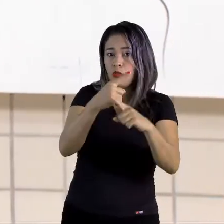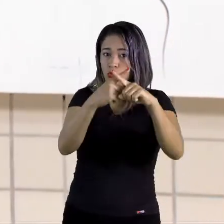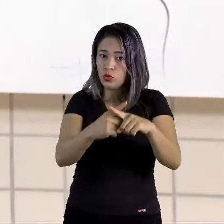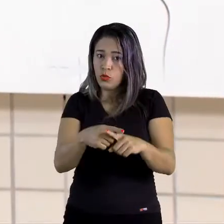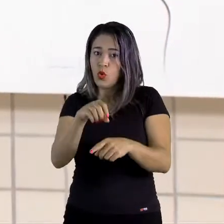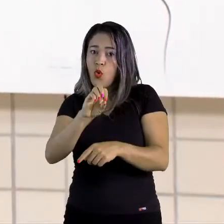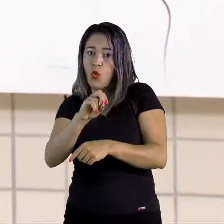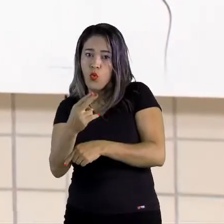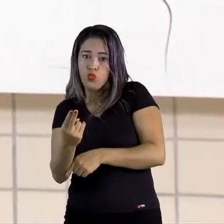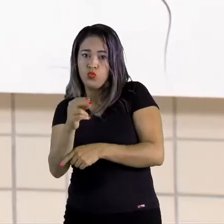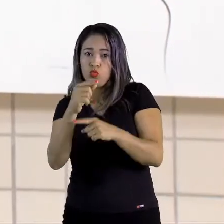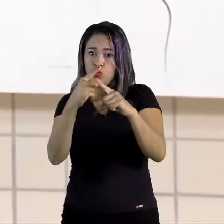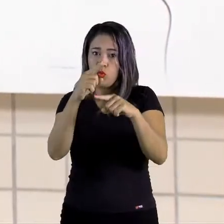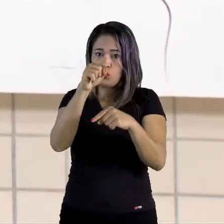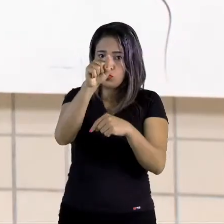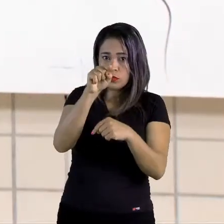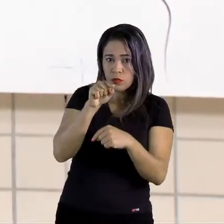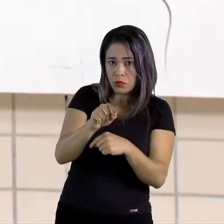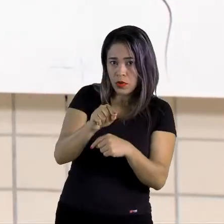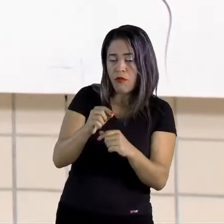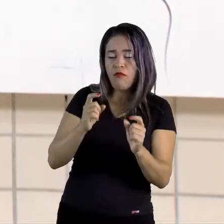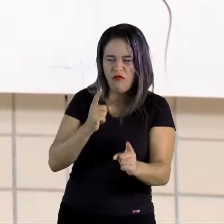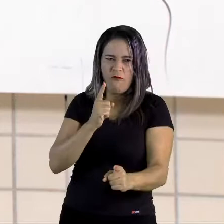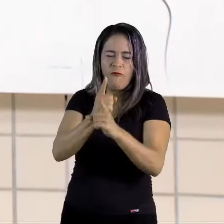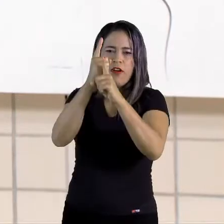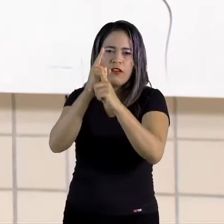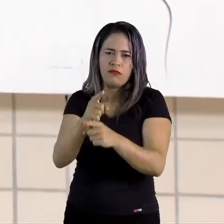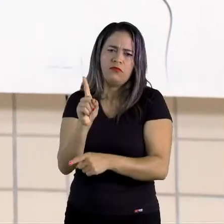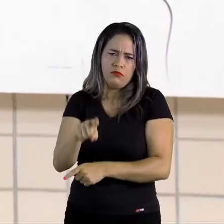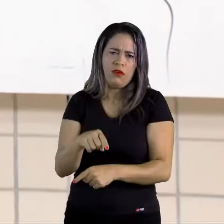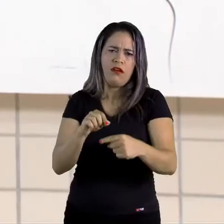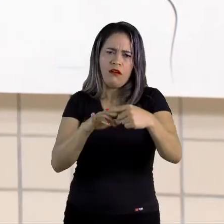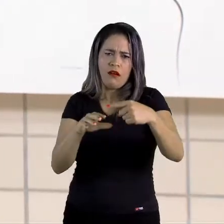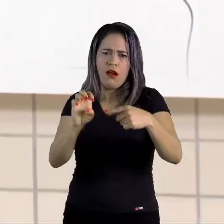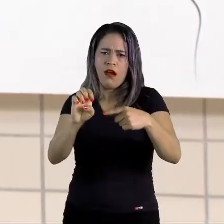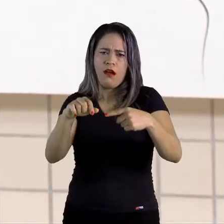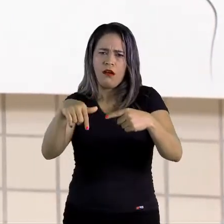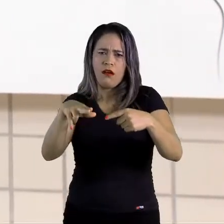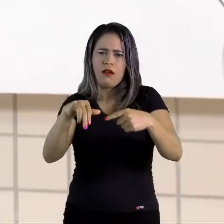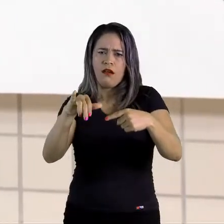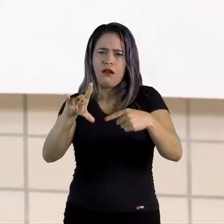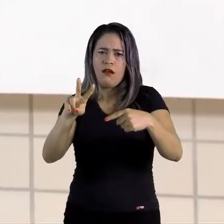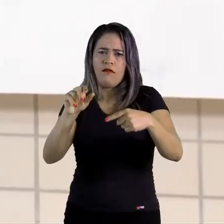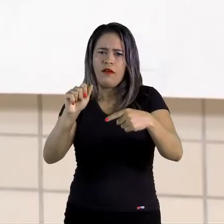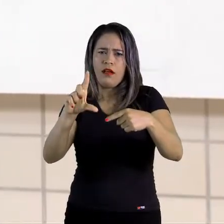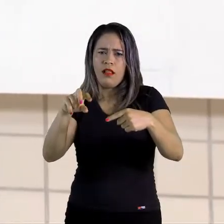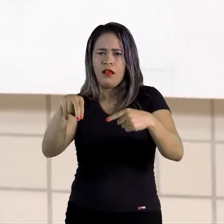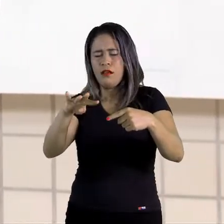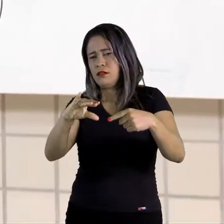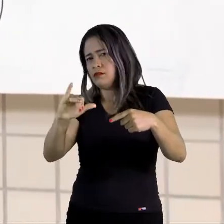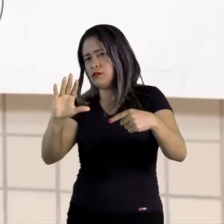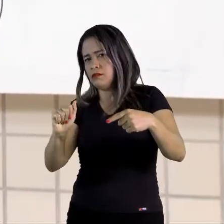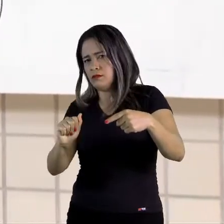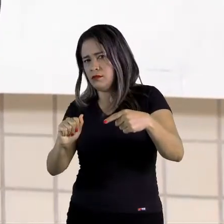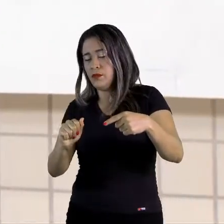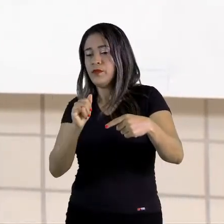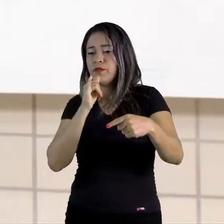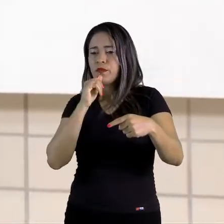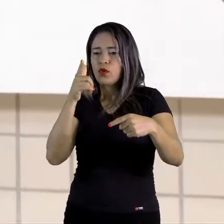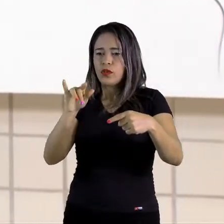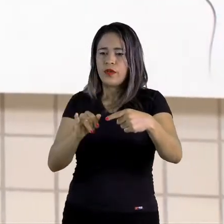eu simplifico, eu vou encontrar uma fração equivalente, tá bom, turma? E o último exemplo aqui,